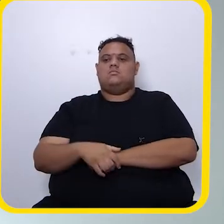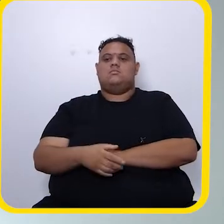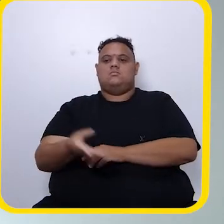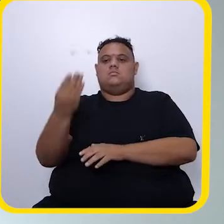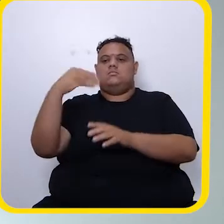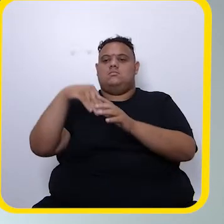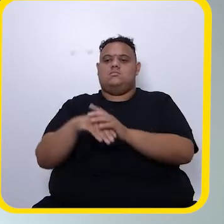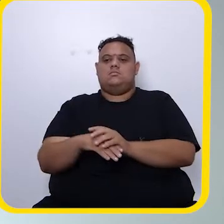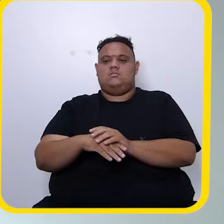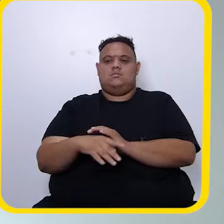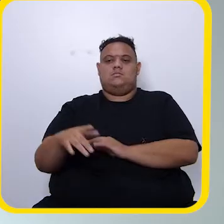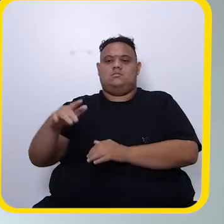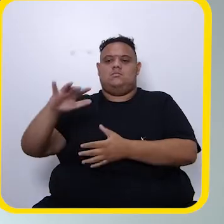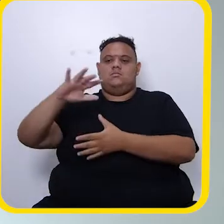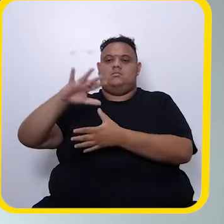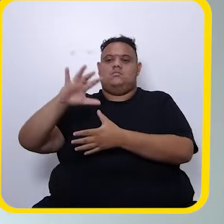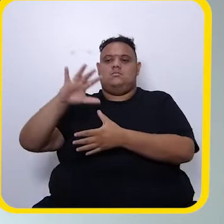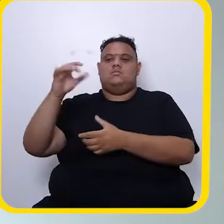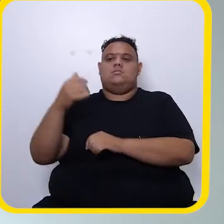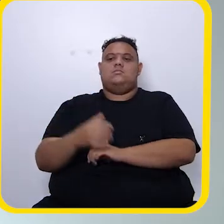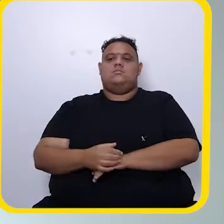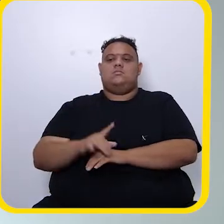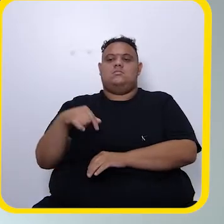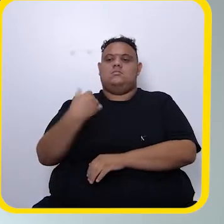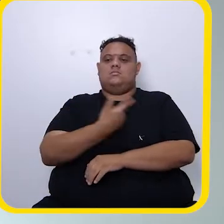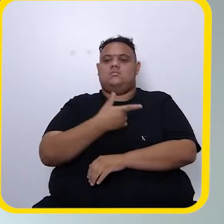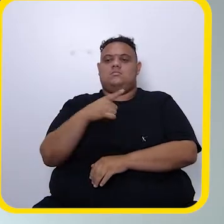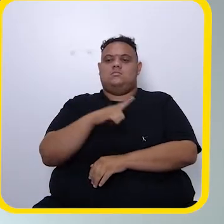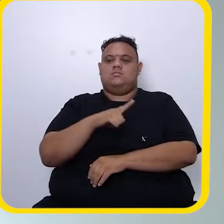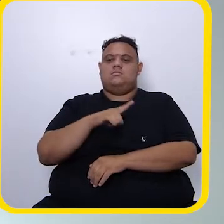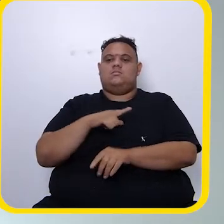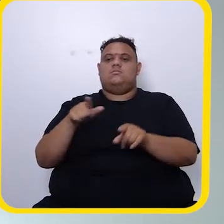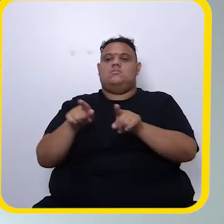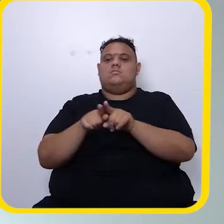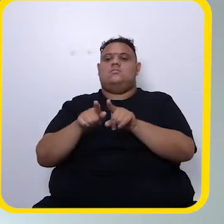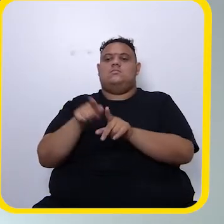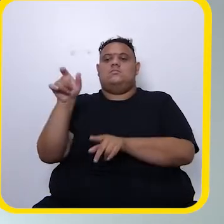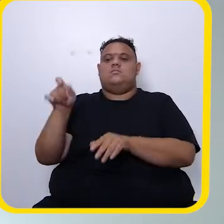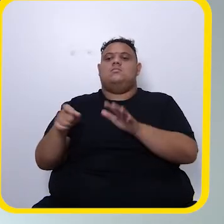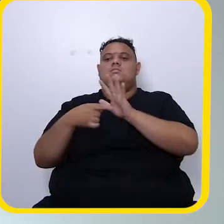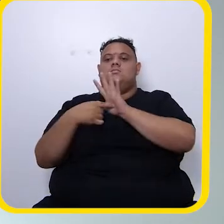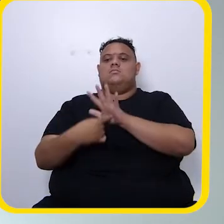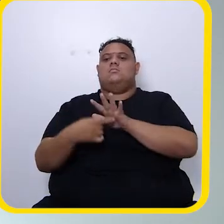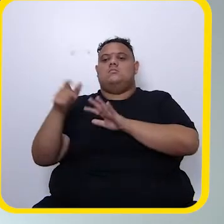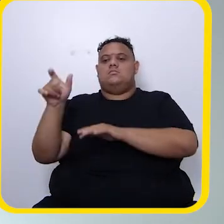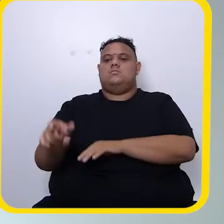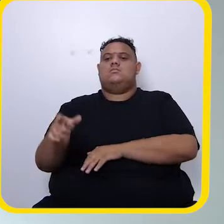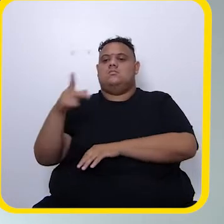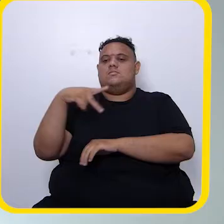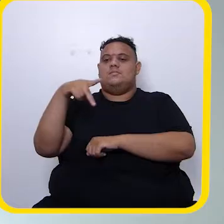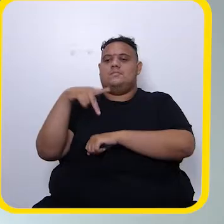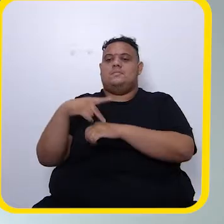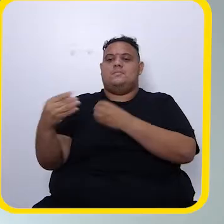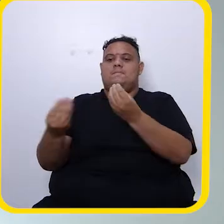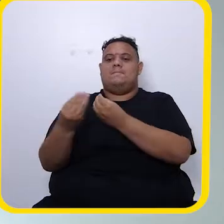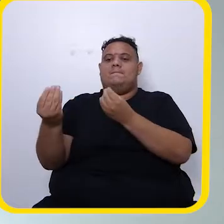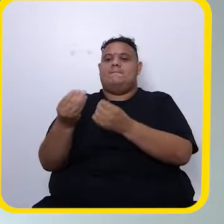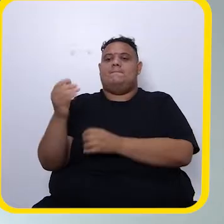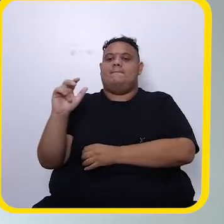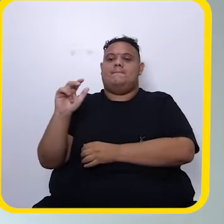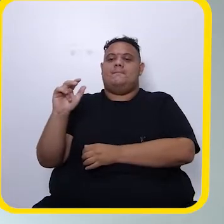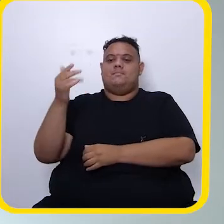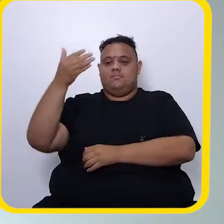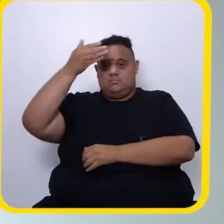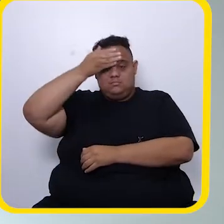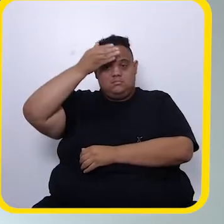conjuntura dentro, né, da América Central. Nós temos também, né, destacar ali, né, que o países, né, como